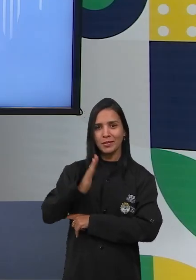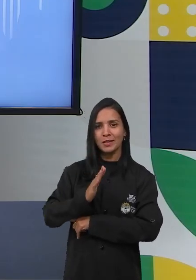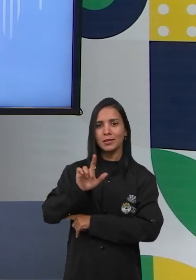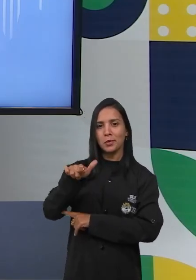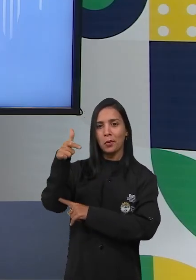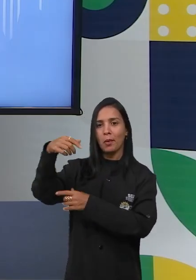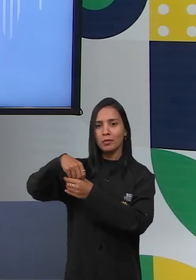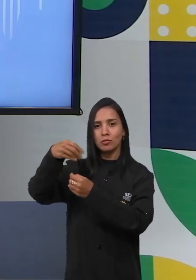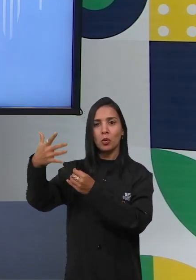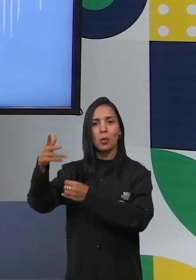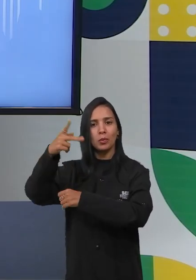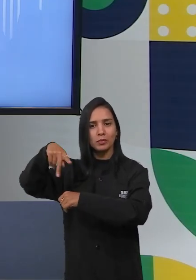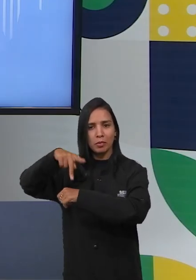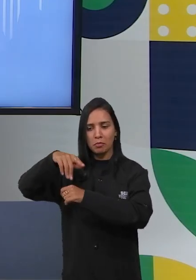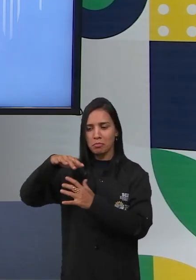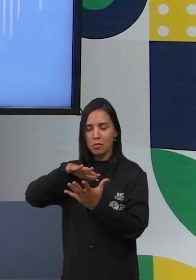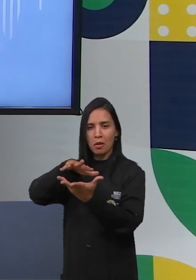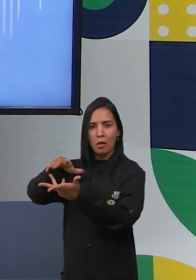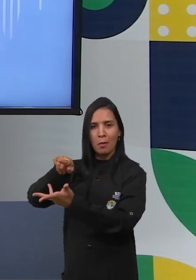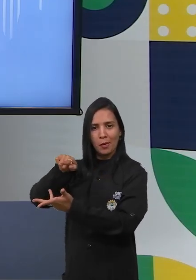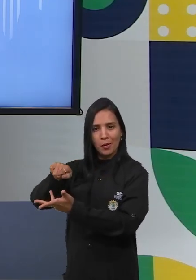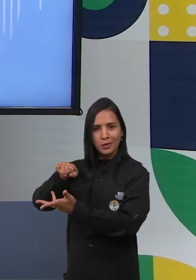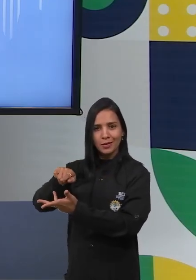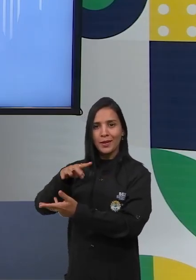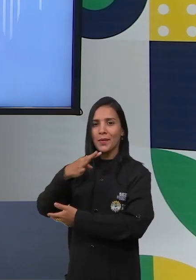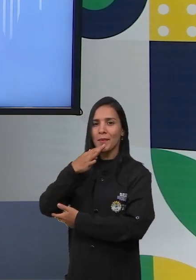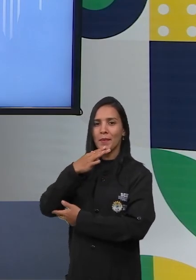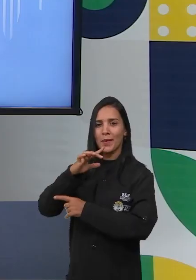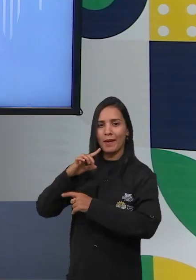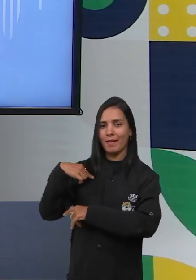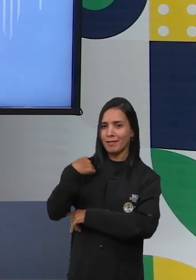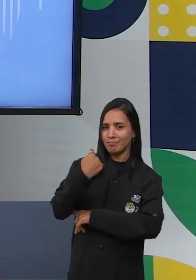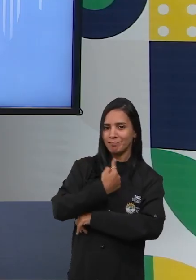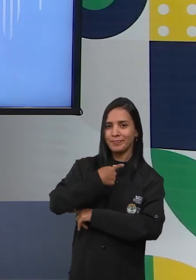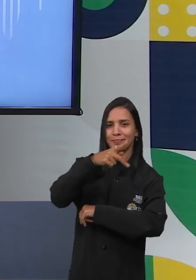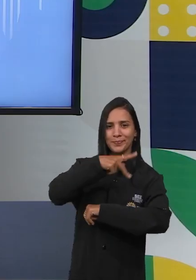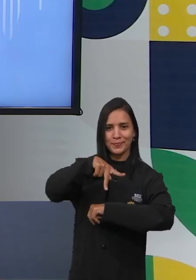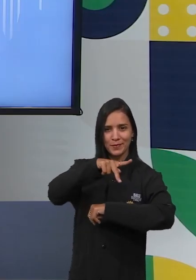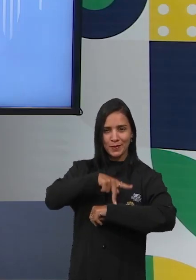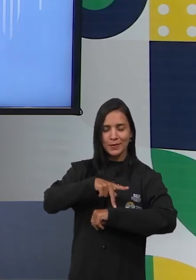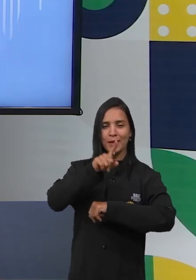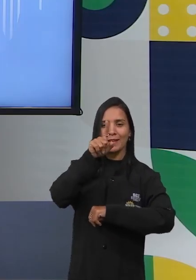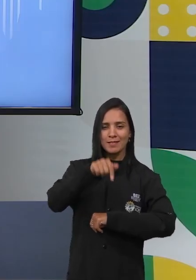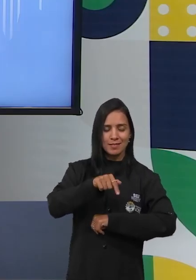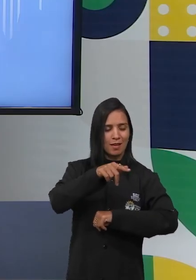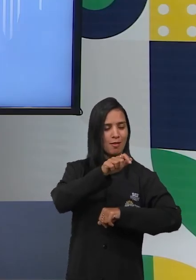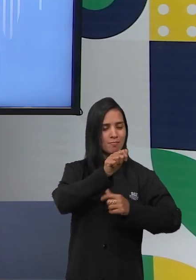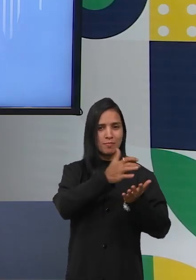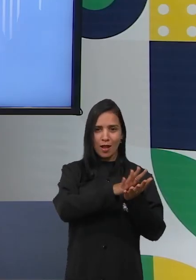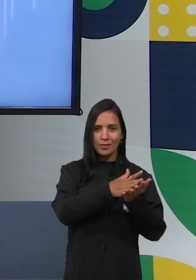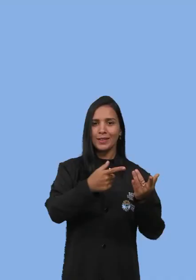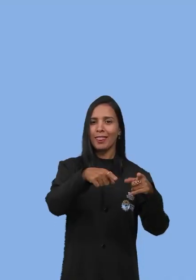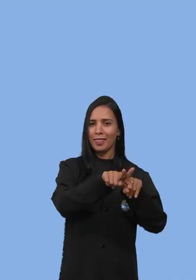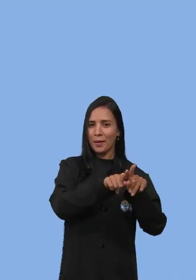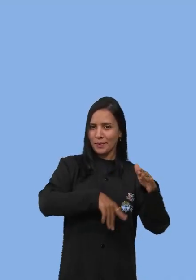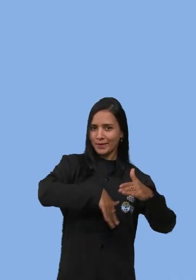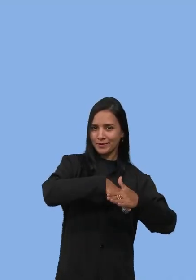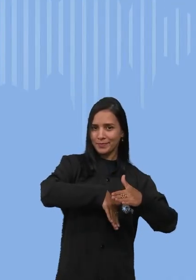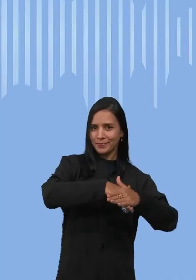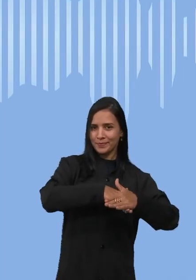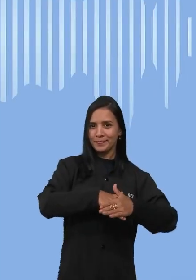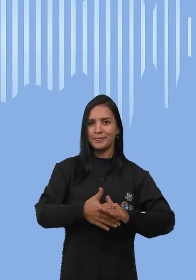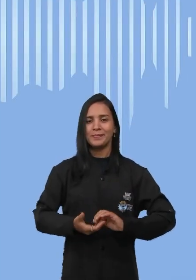né, pelo mundo afora como o país do samba, assim como ele é o país do futebol. Vamos para a nossa